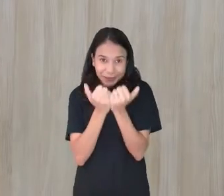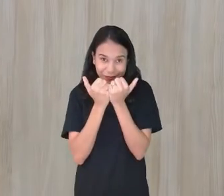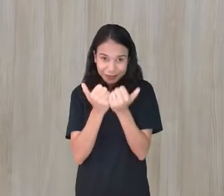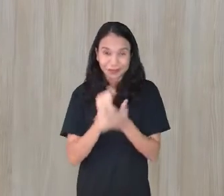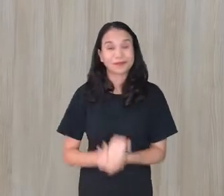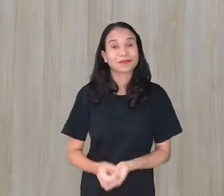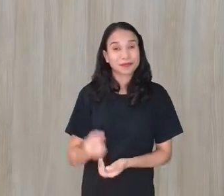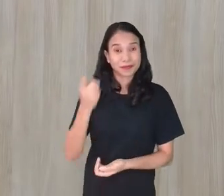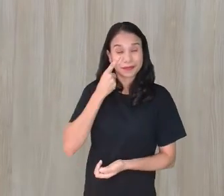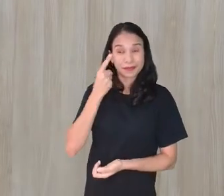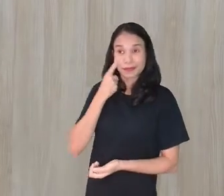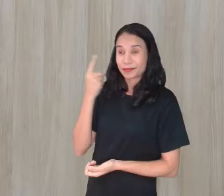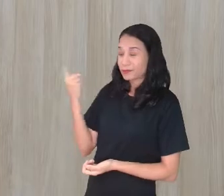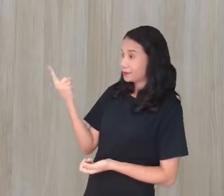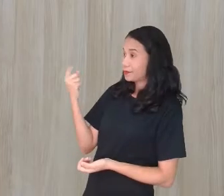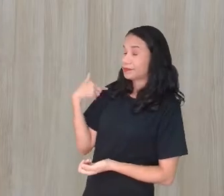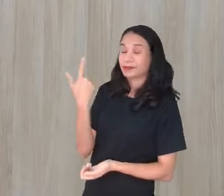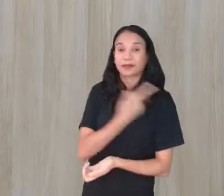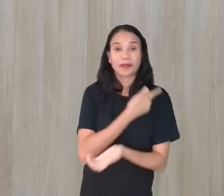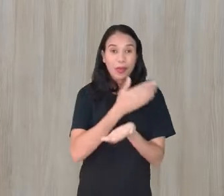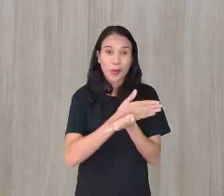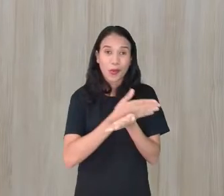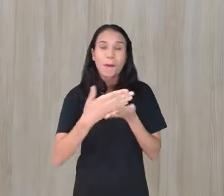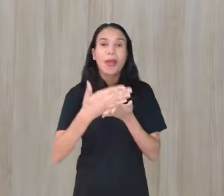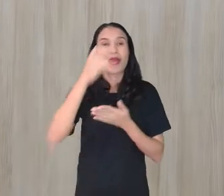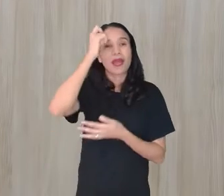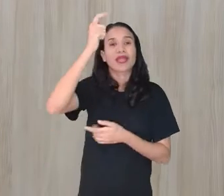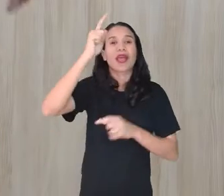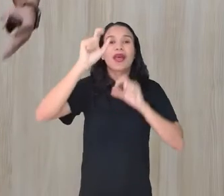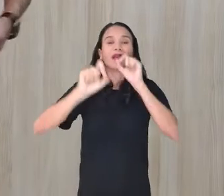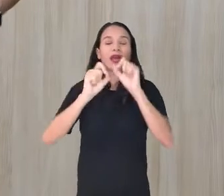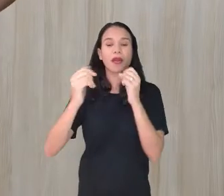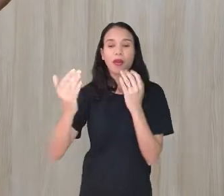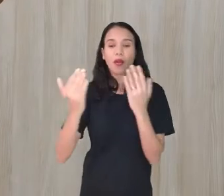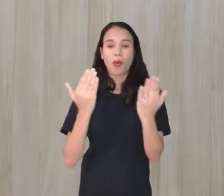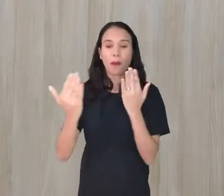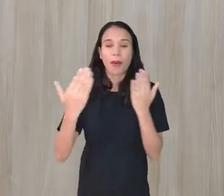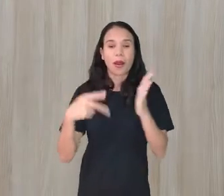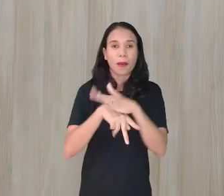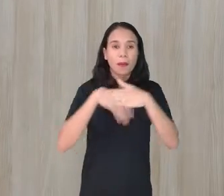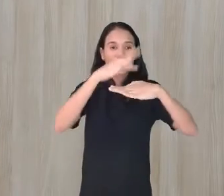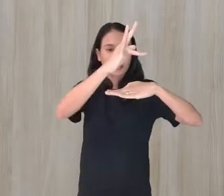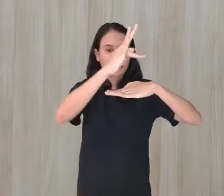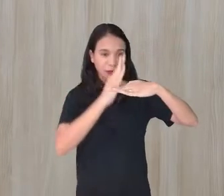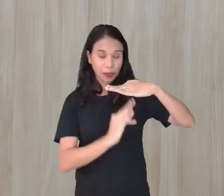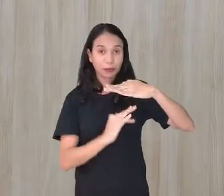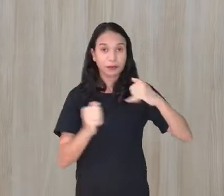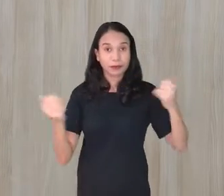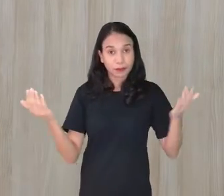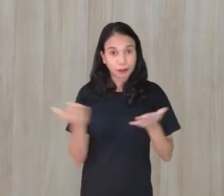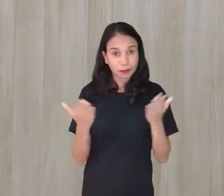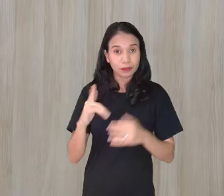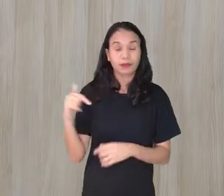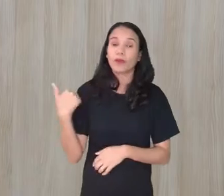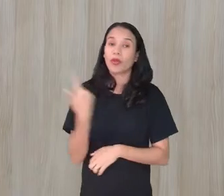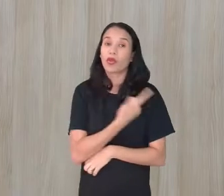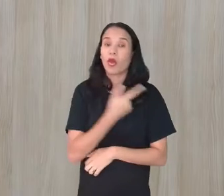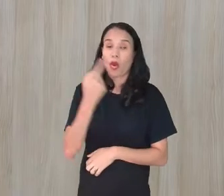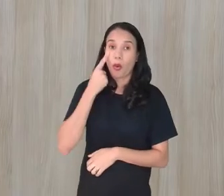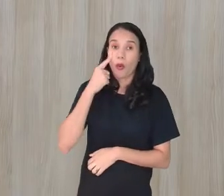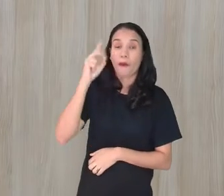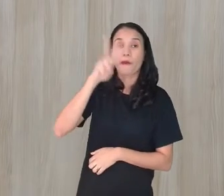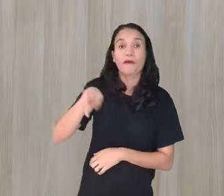ó, começando aí a nossa ideia de comparação das frações, hoje a gente vai ver